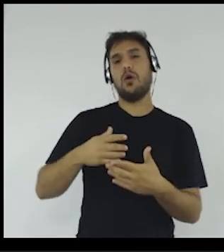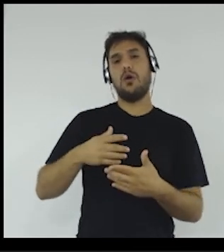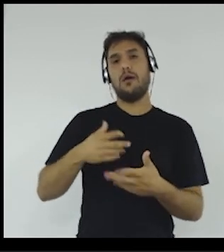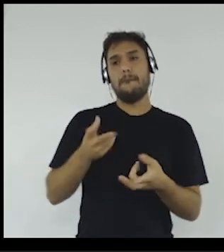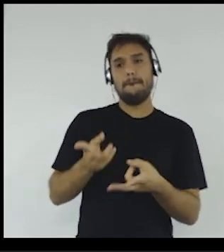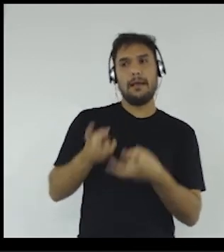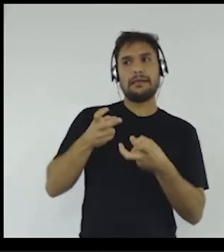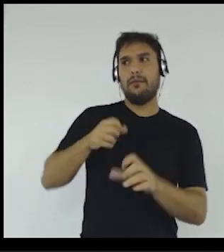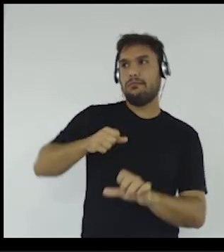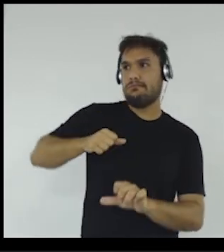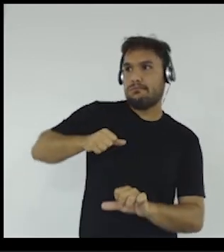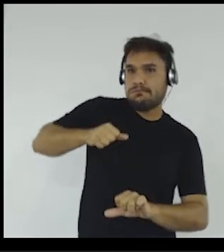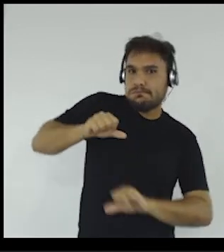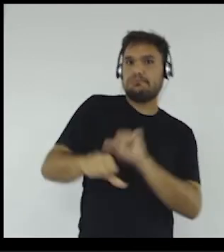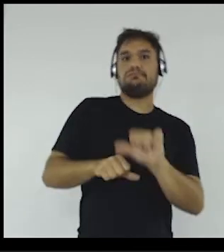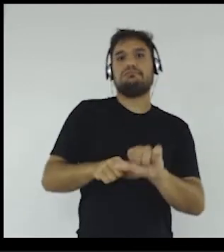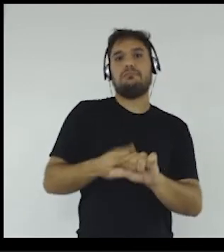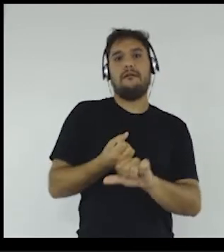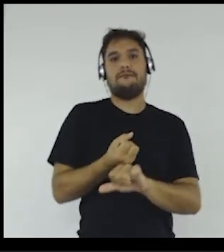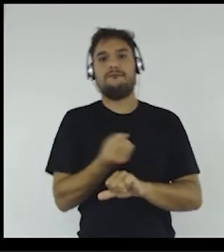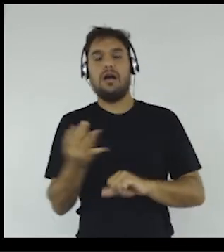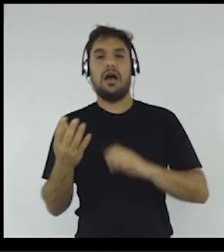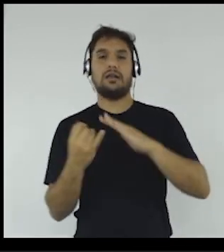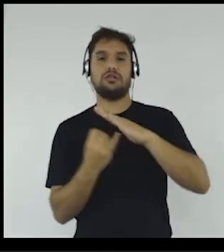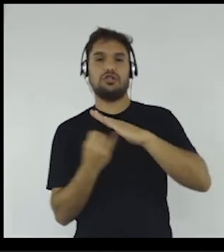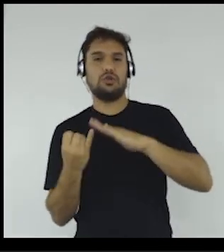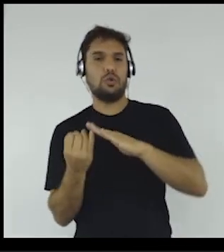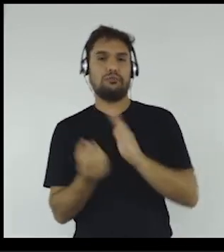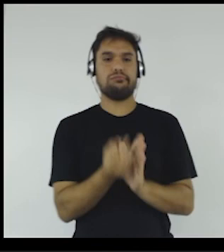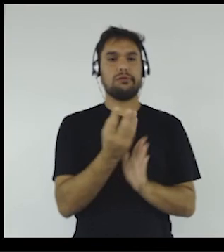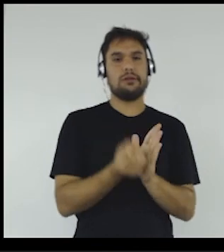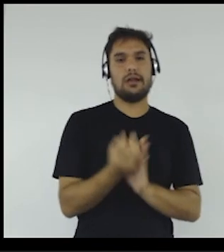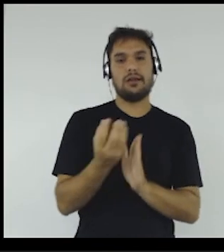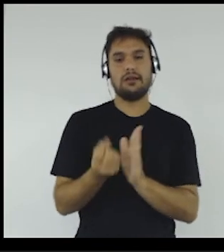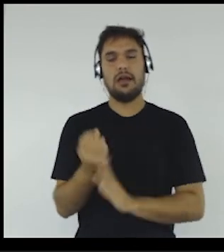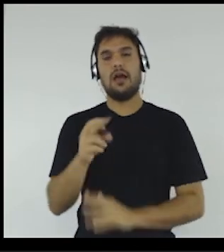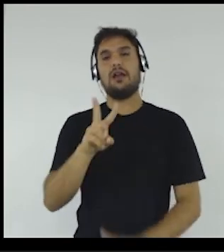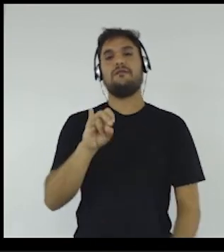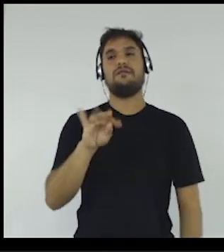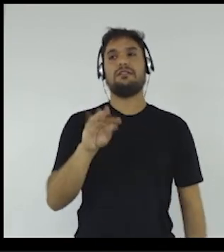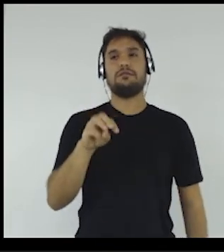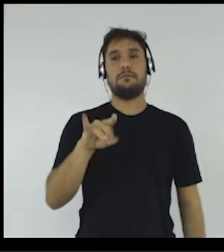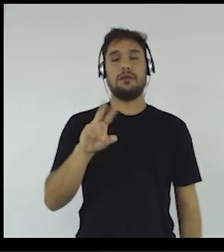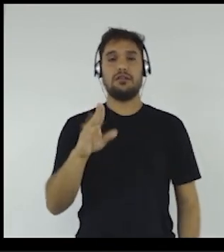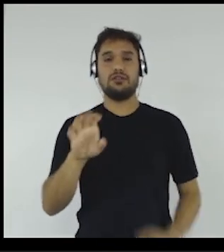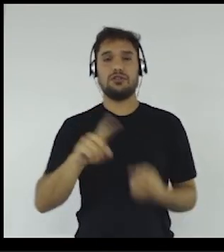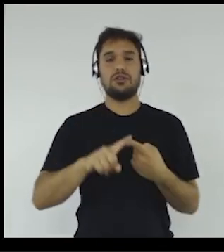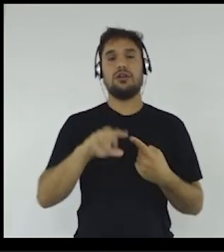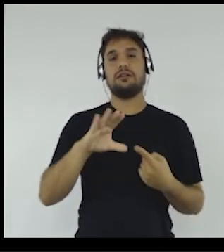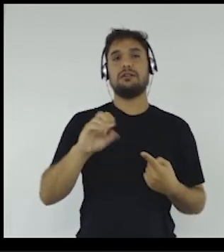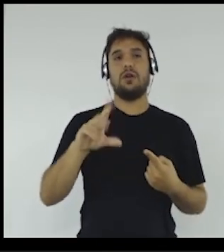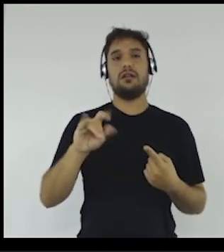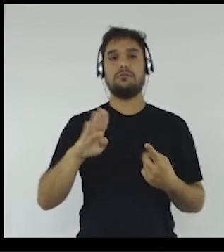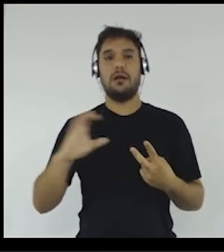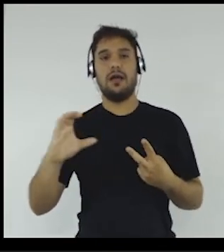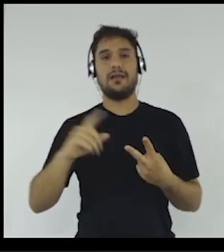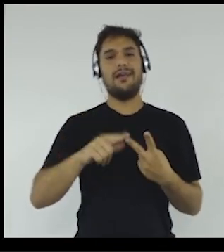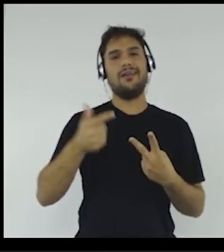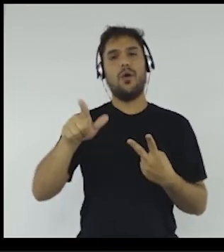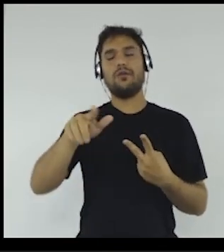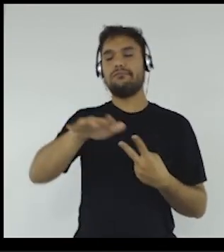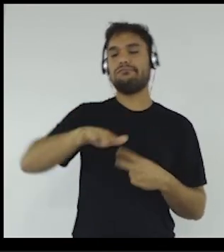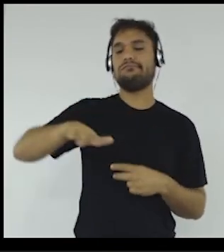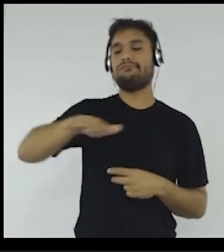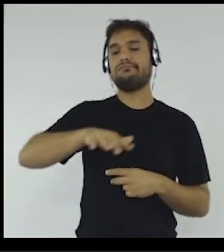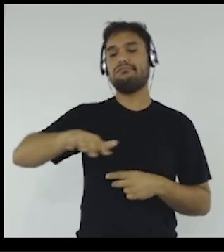tantas mudanças assim, com vários institutos que surgiram, como o BitSuite, como Sale Leaseback e outros tantos